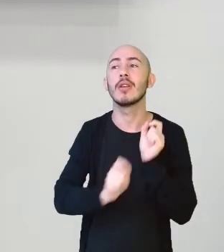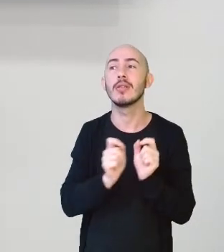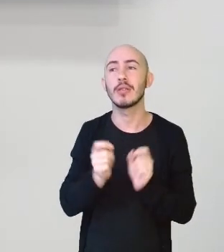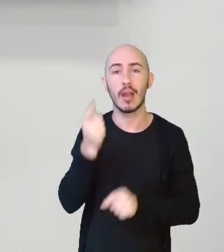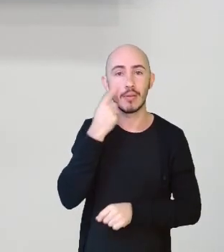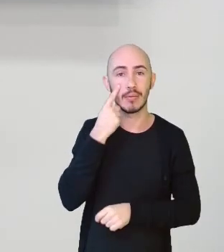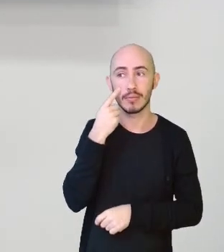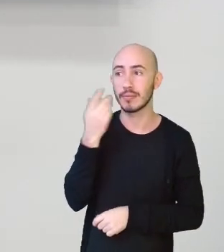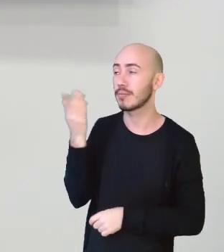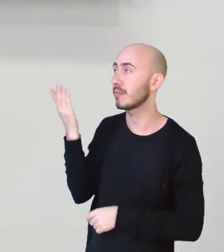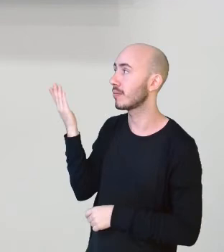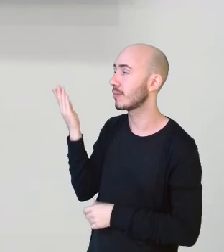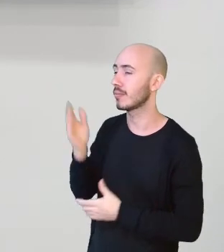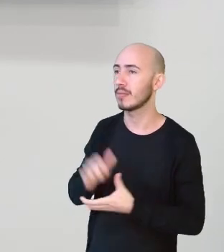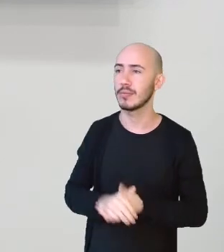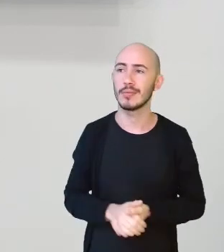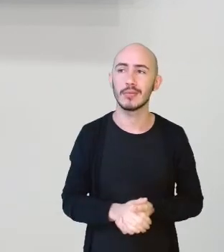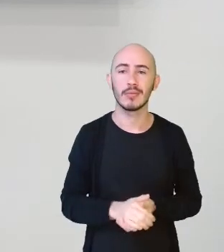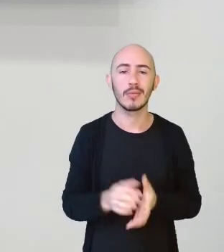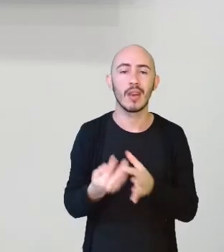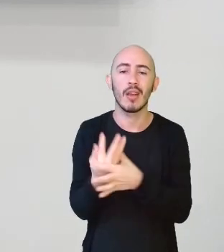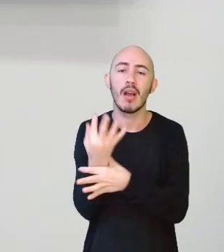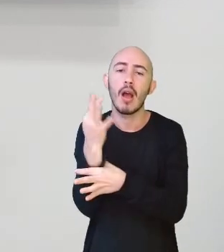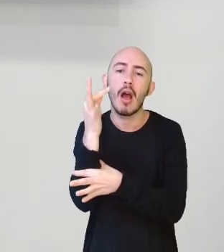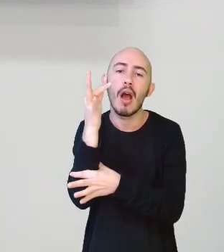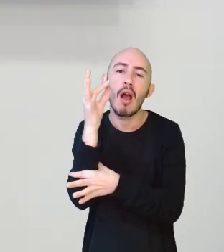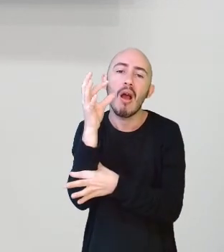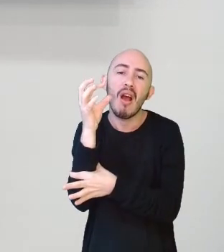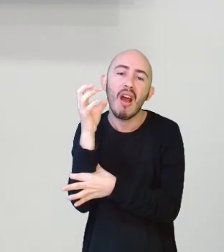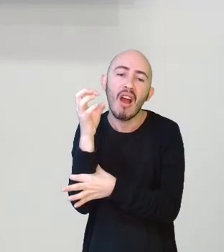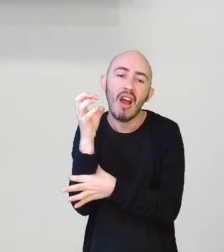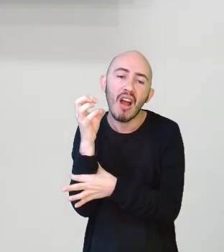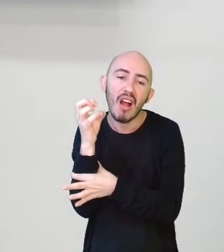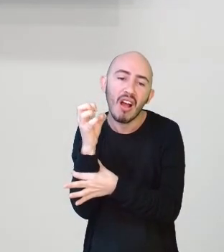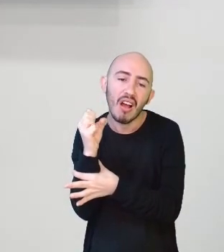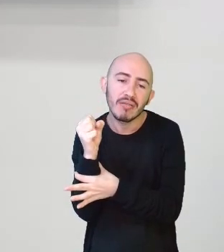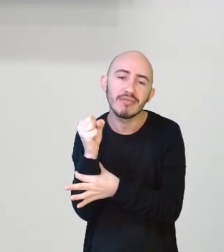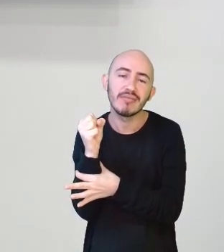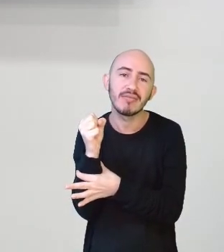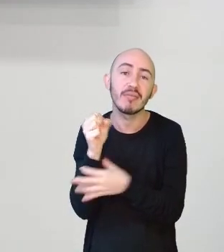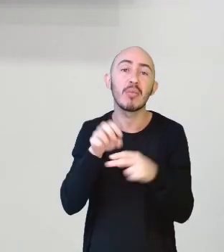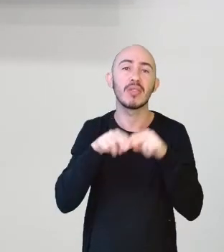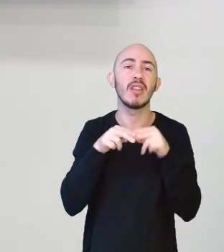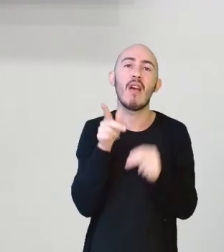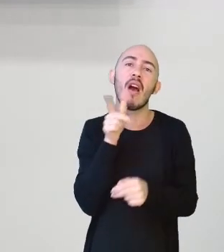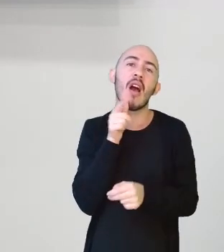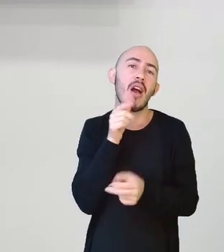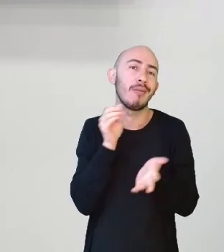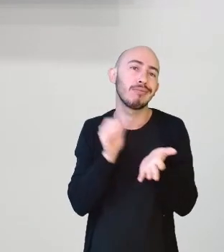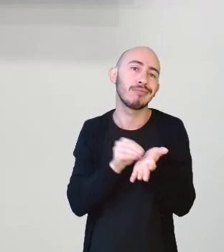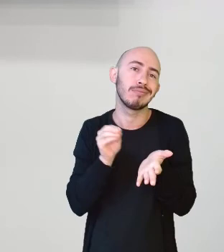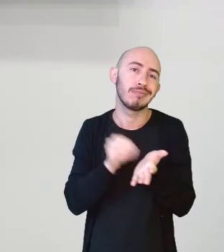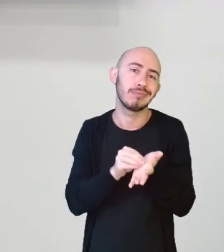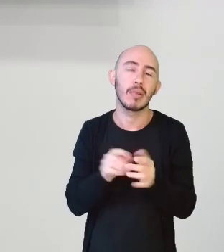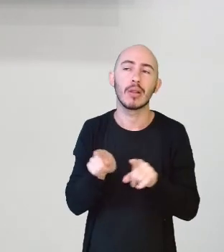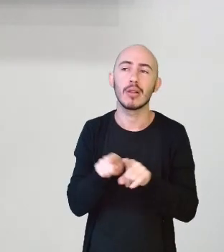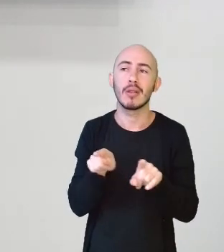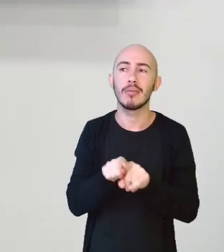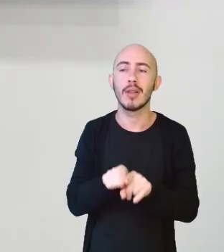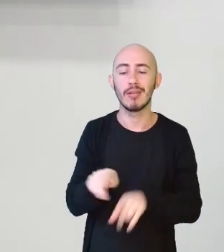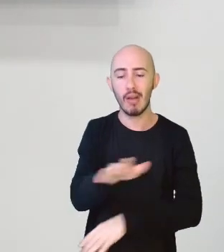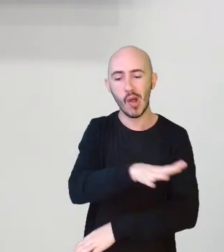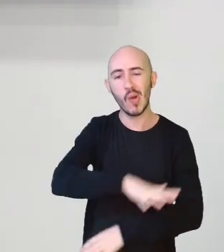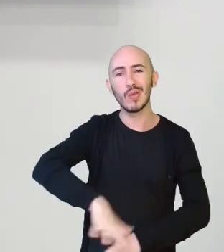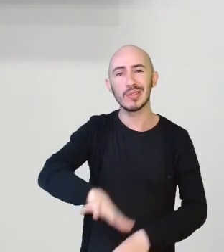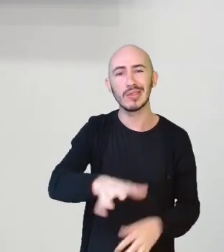duas imagens. A plantinha aqui está morrendo porque não tem água. E no lado de lá está a